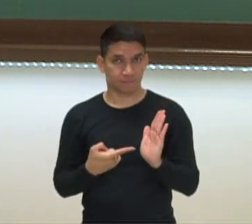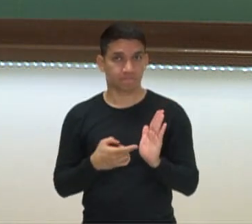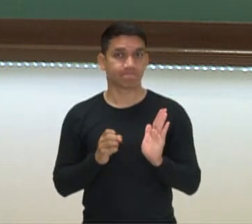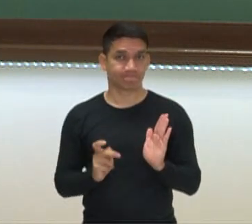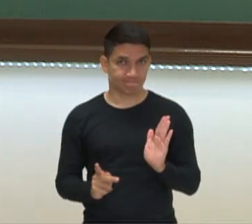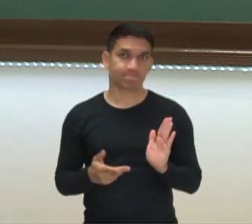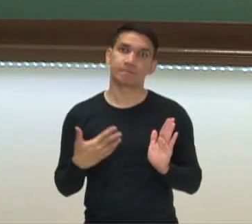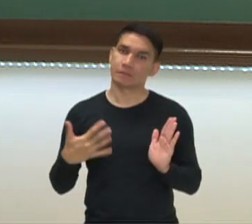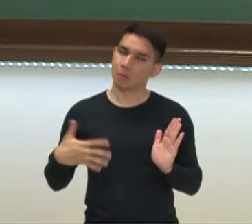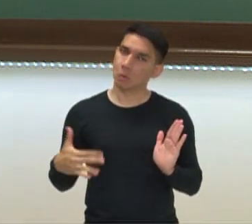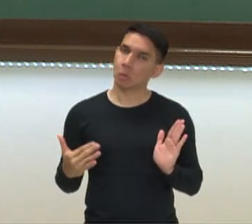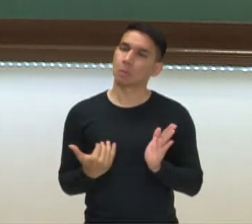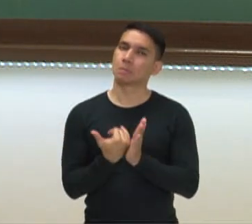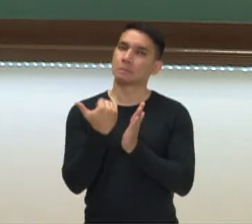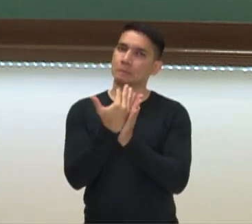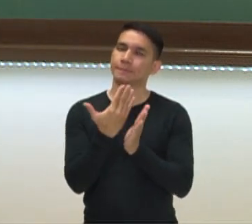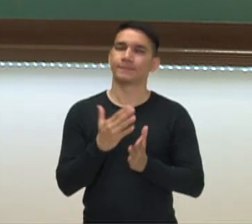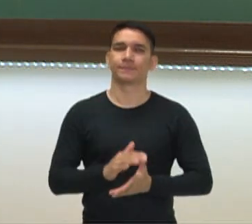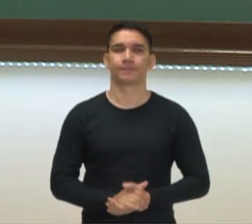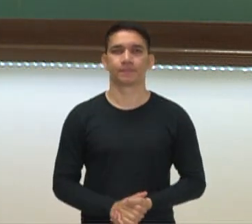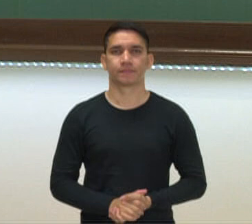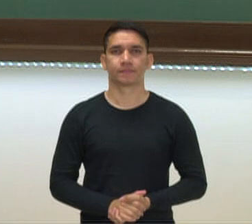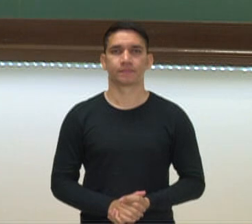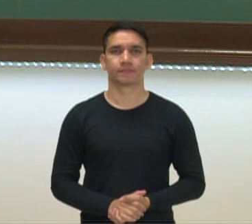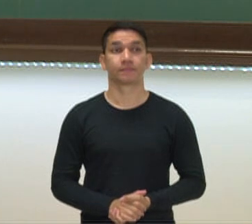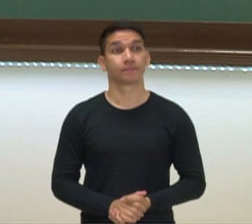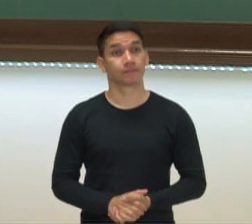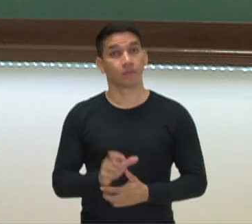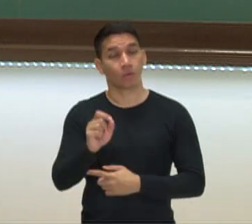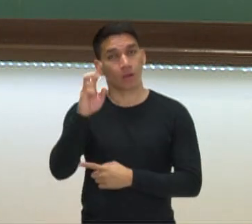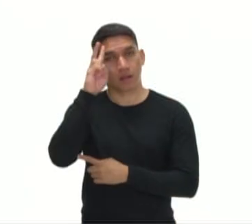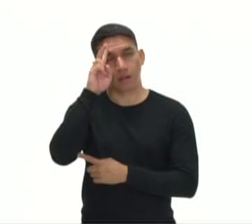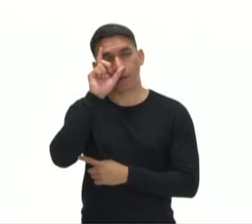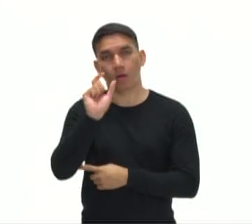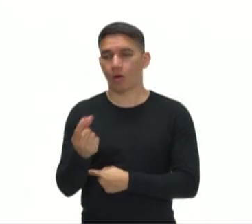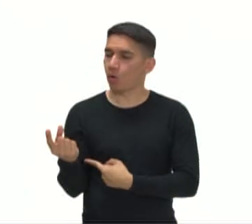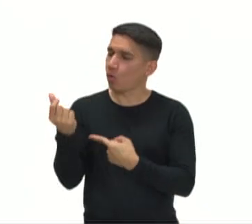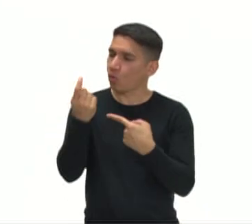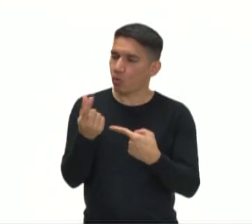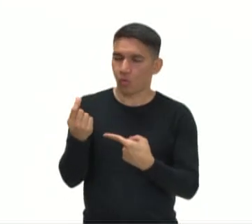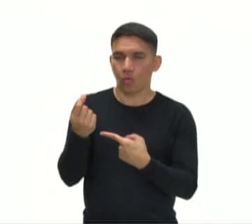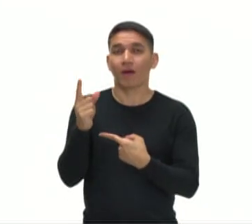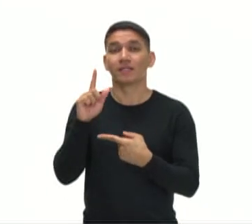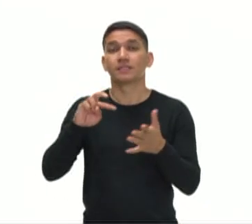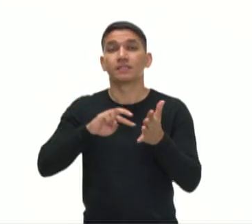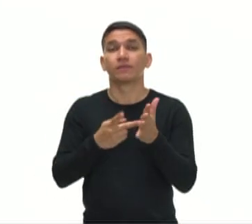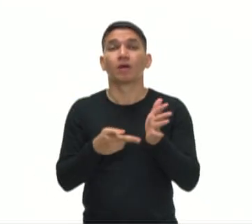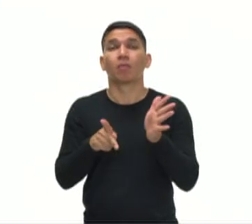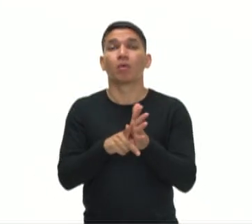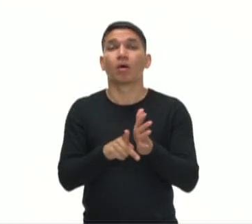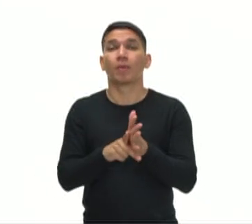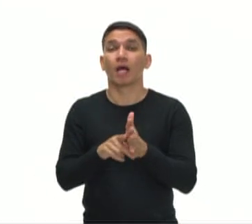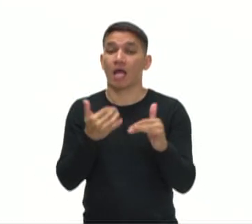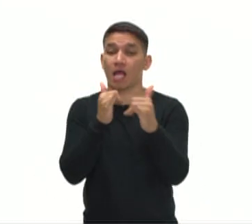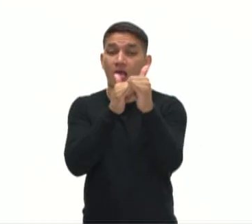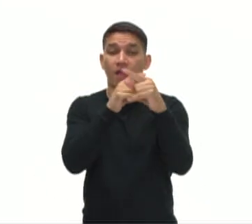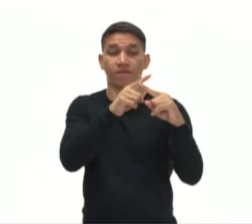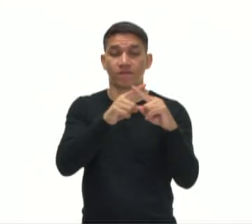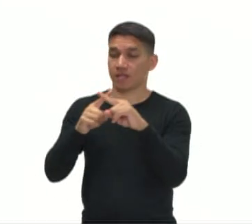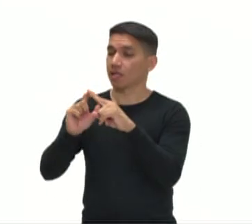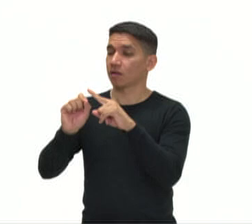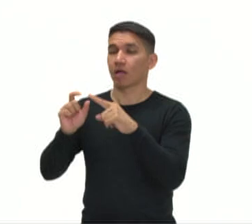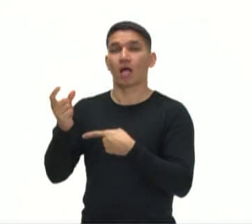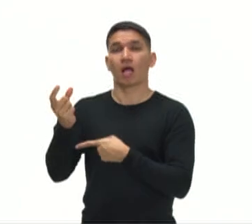Ok? É bastante coisa. Então, lembrar que custo é energia vezes tarifa. É só pegar energia e multiplicar pela